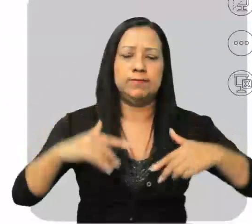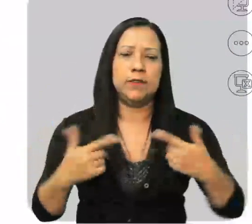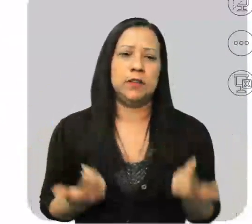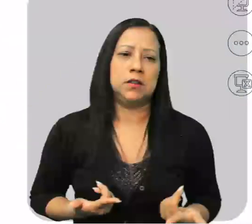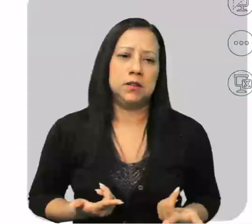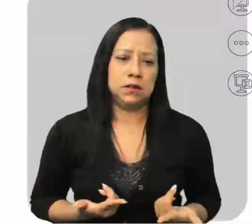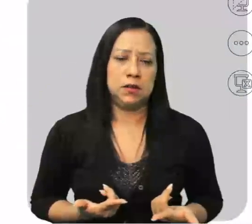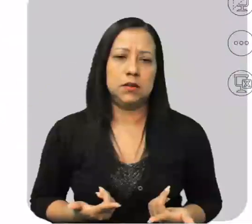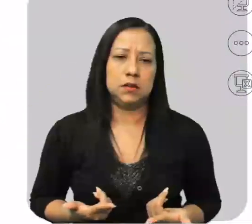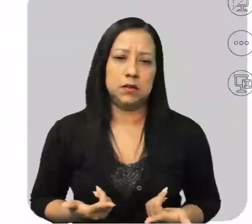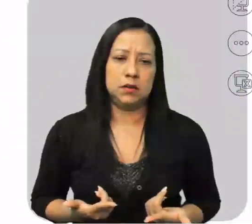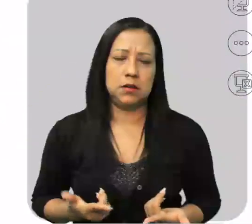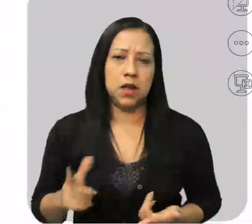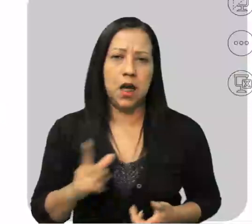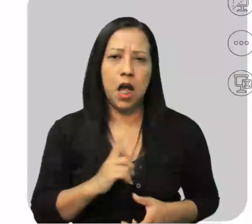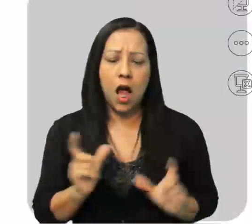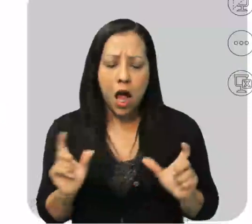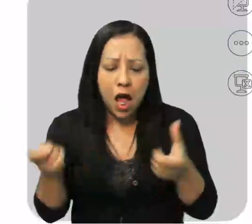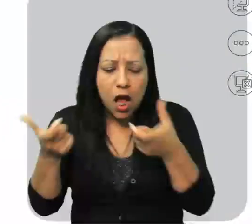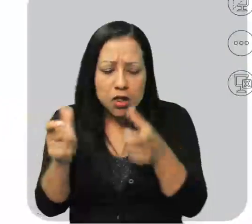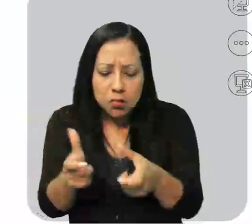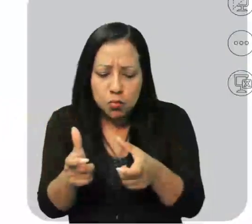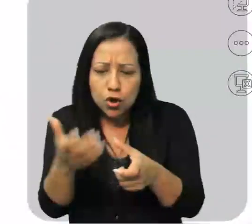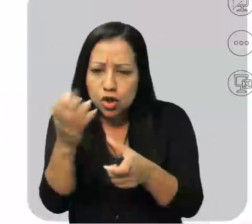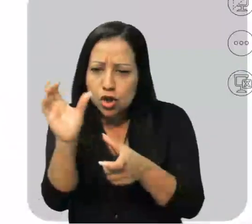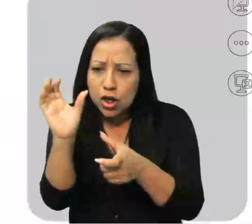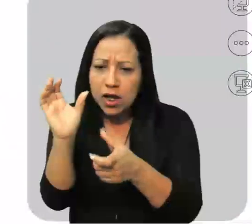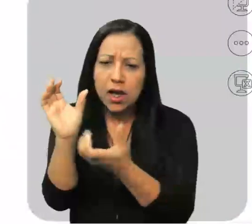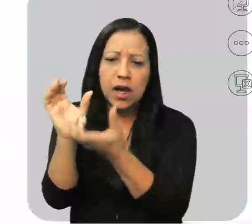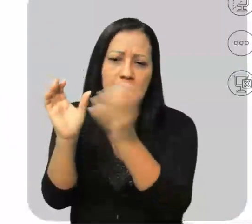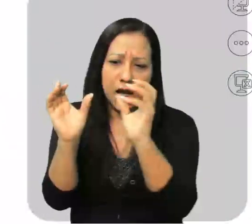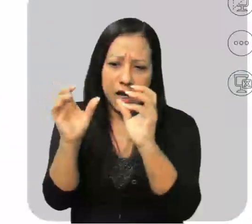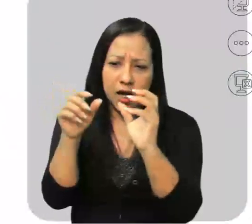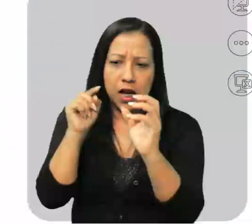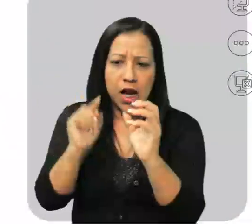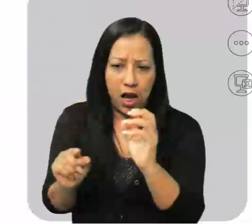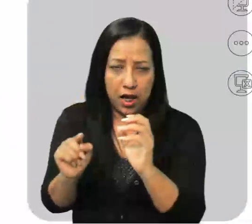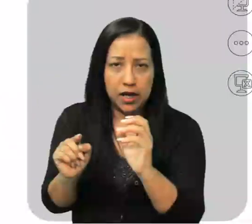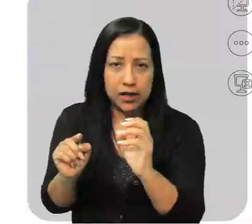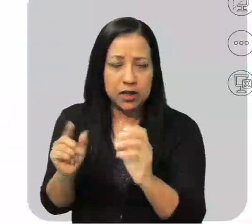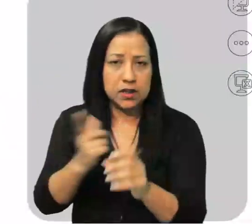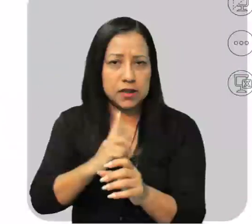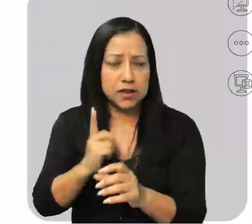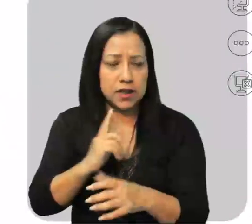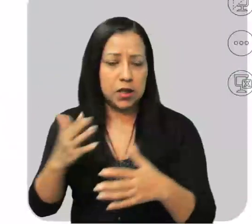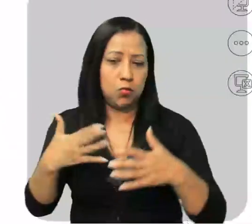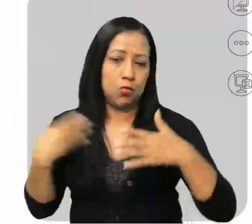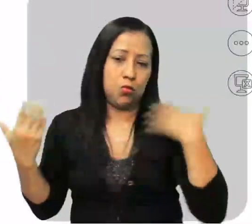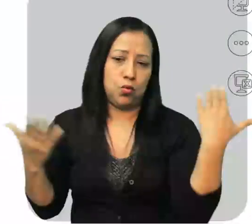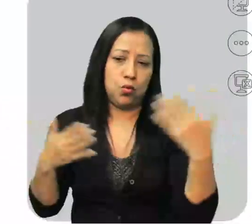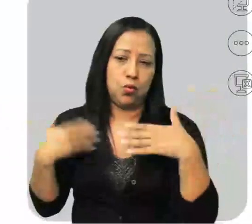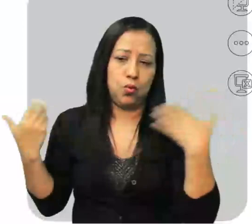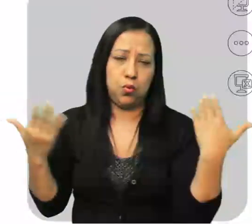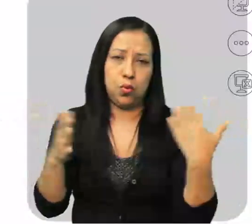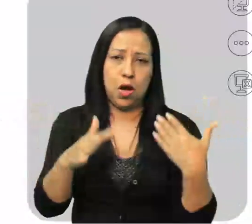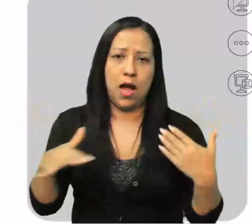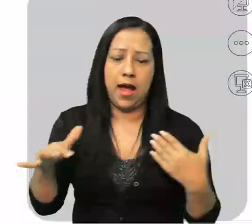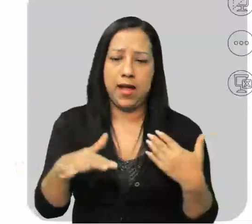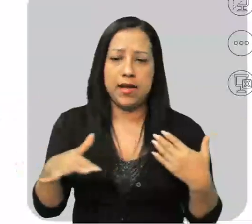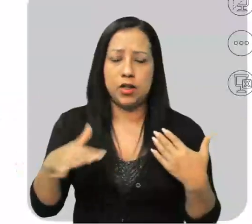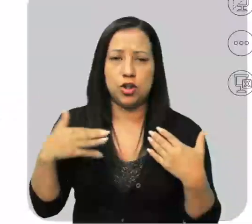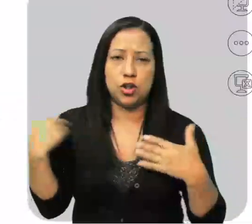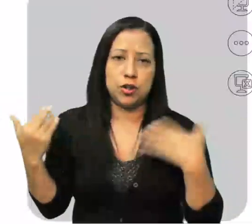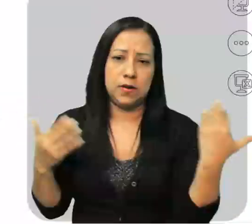Aos poucos, as áreas verdes que restam em muitas cidades brasileiras se transformam em parques urbanos, destinados a atividades de